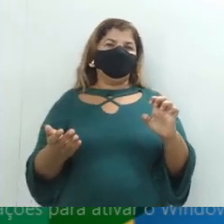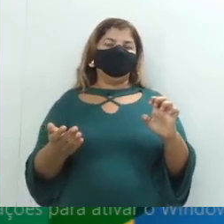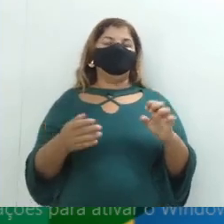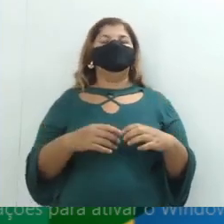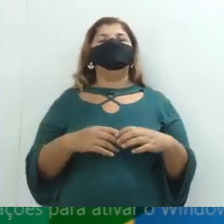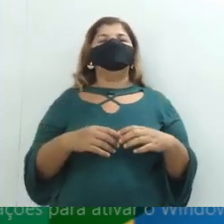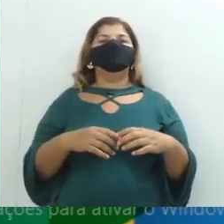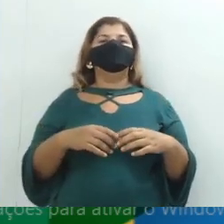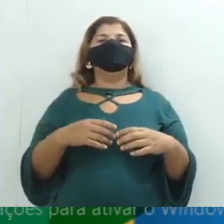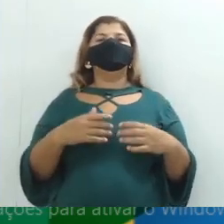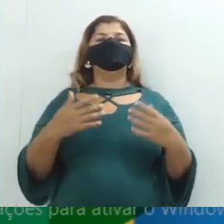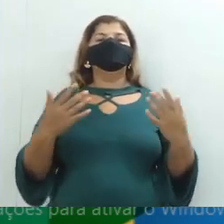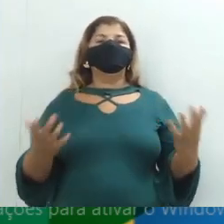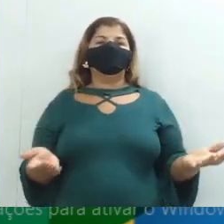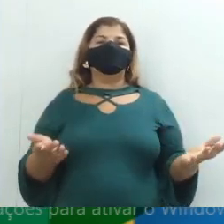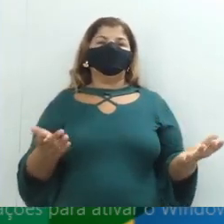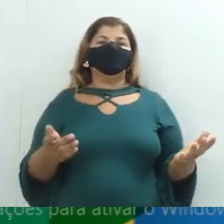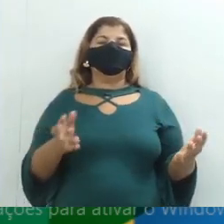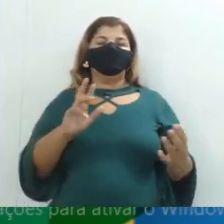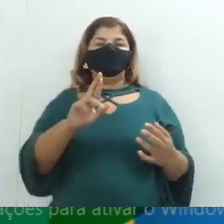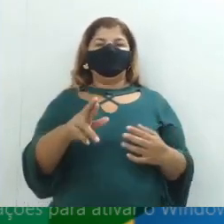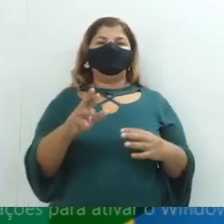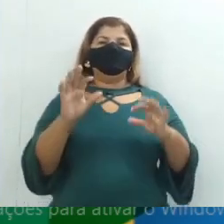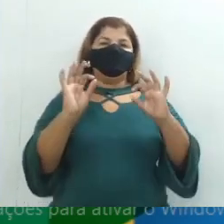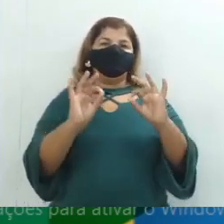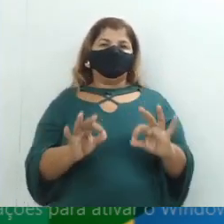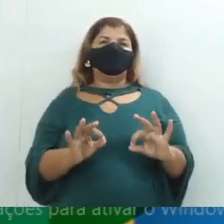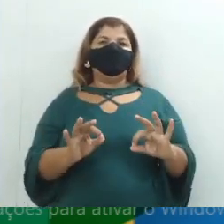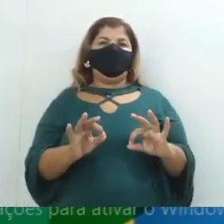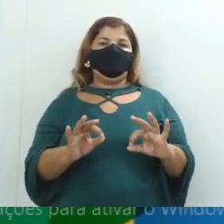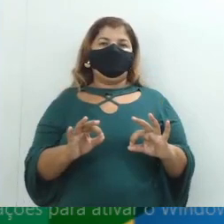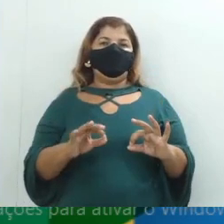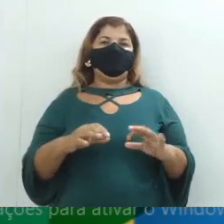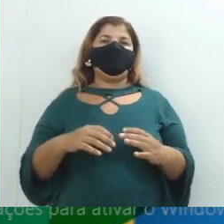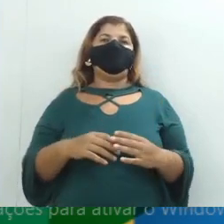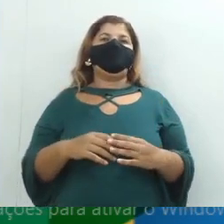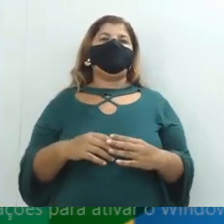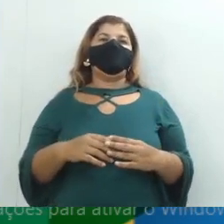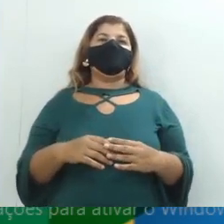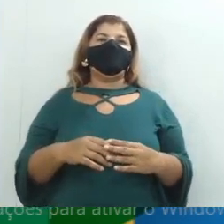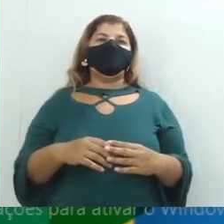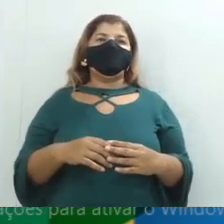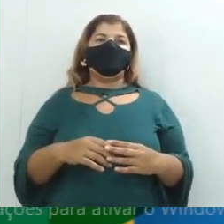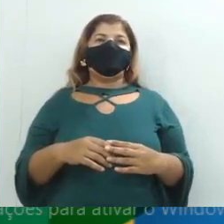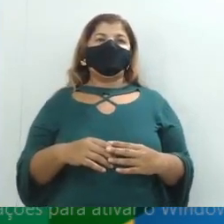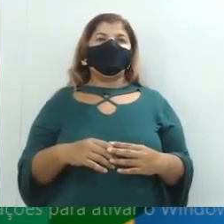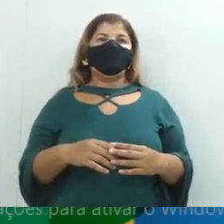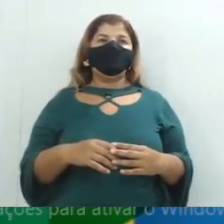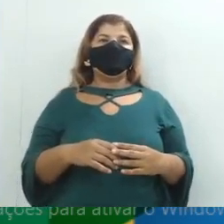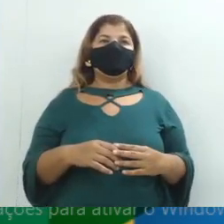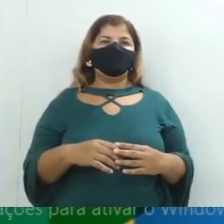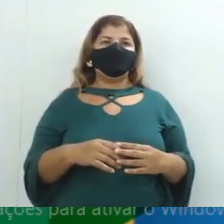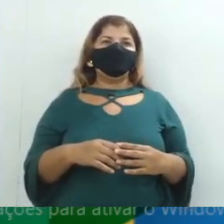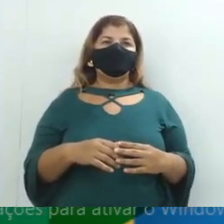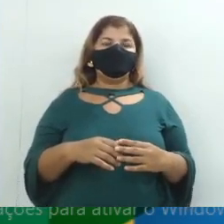correta. Pensa comigo em 1, 2, 3, 4, 5. A resposta correta é a